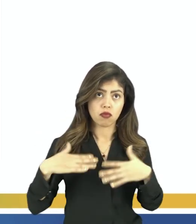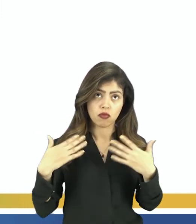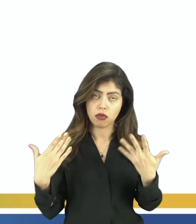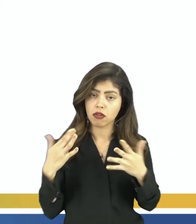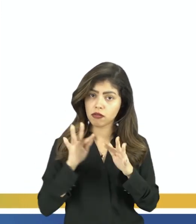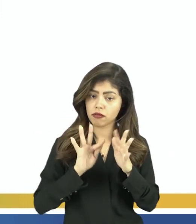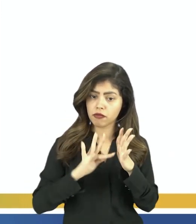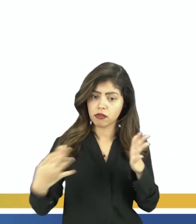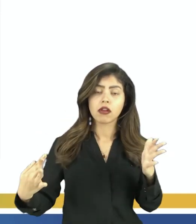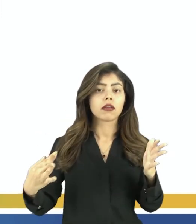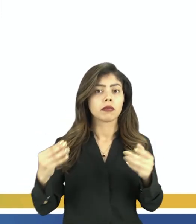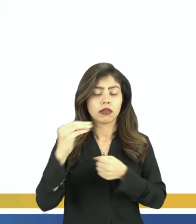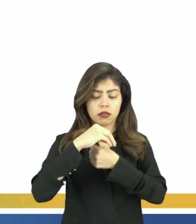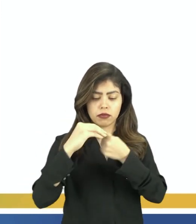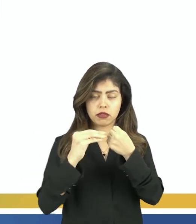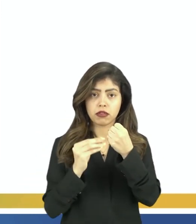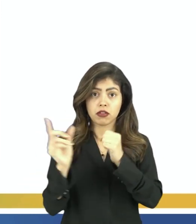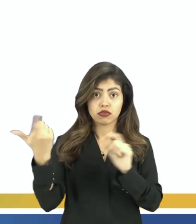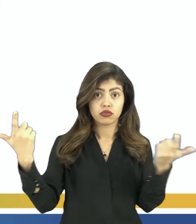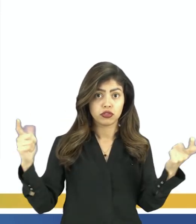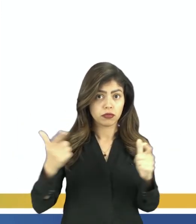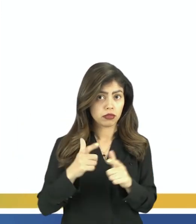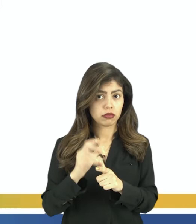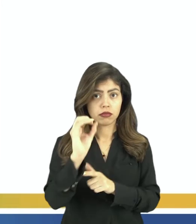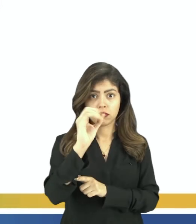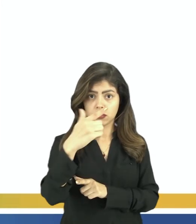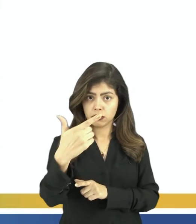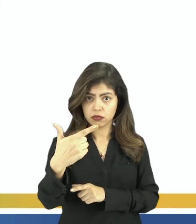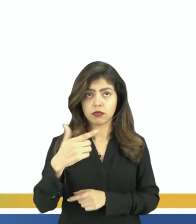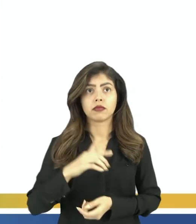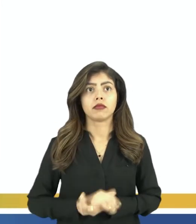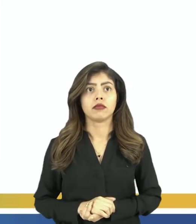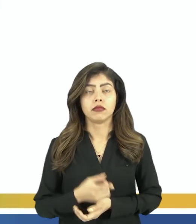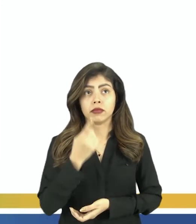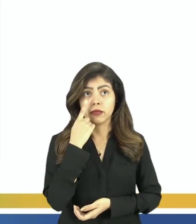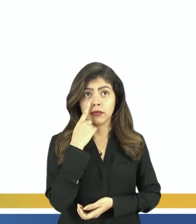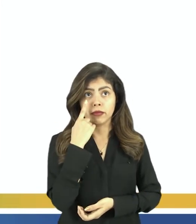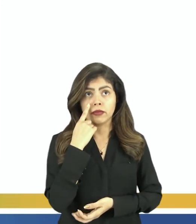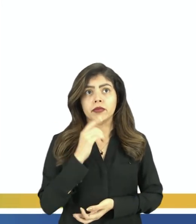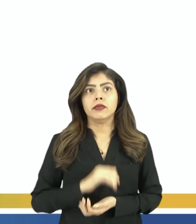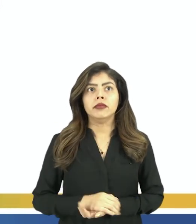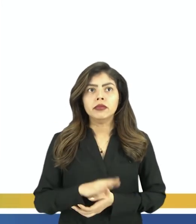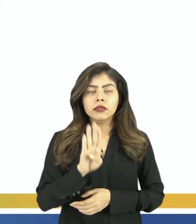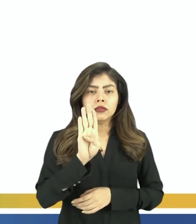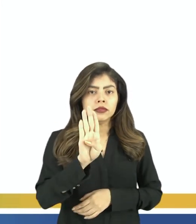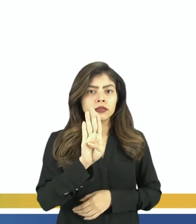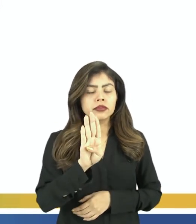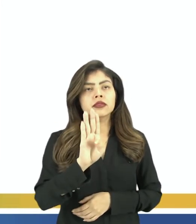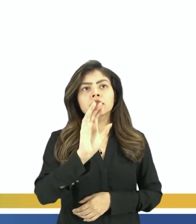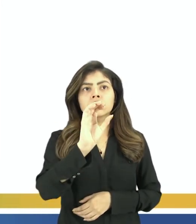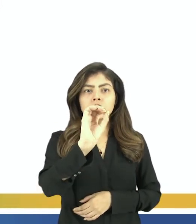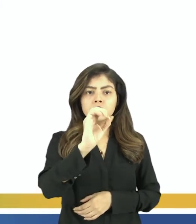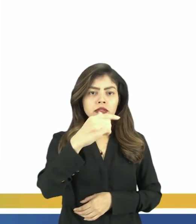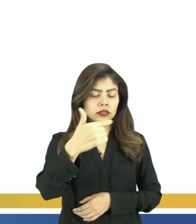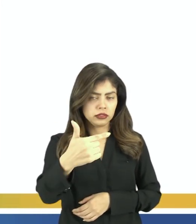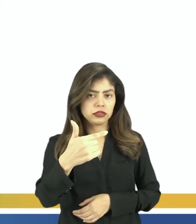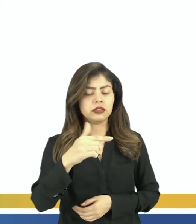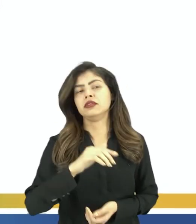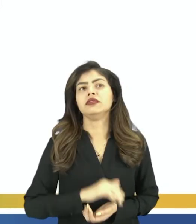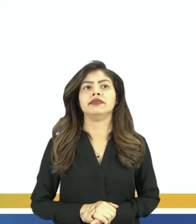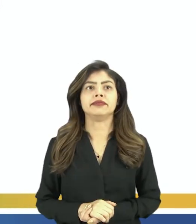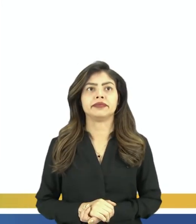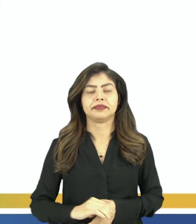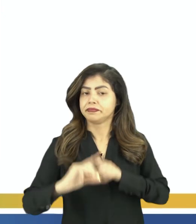fórmula molecular apresenta diminuição de oxigênio. Então nós temos aqui a letra B, que tem 2, e